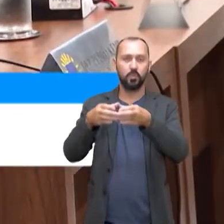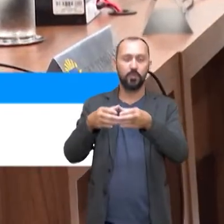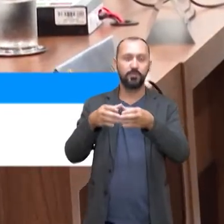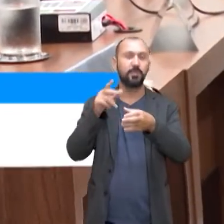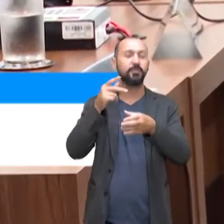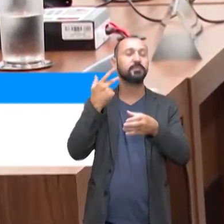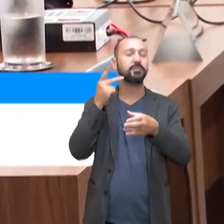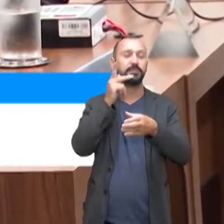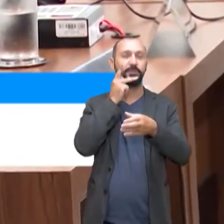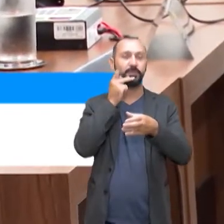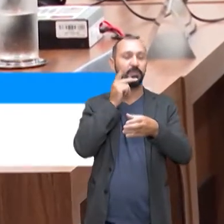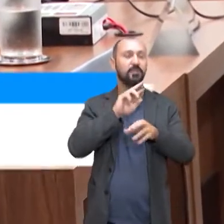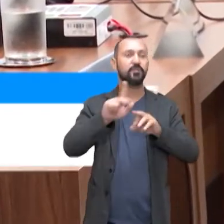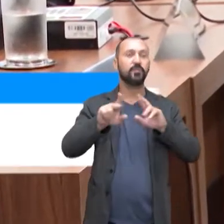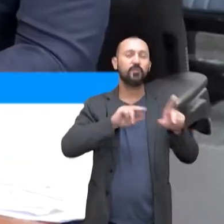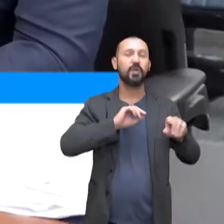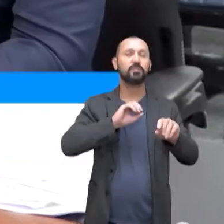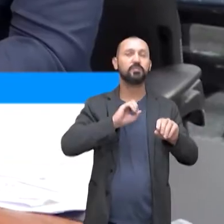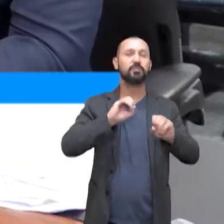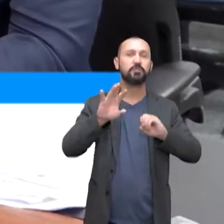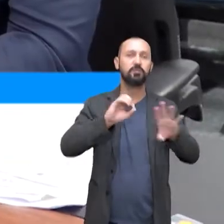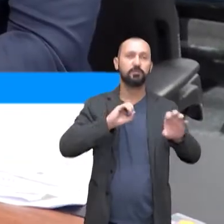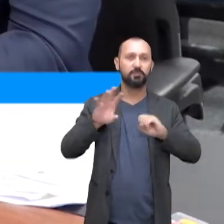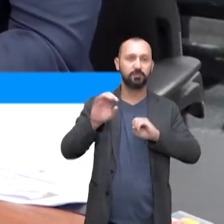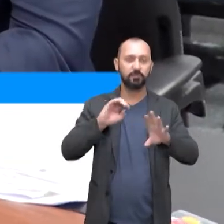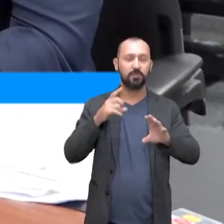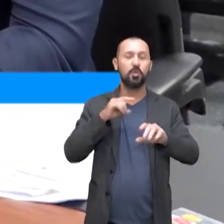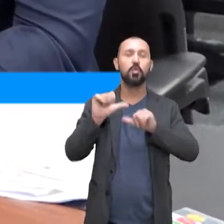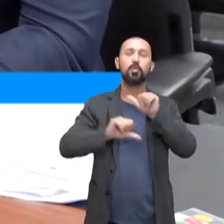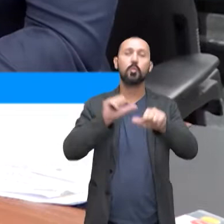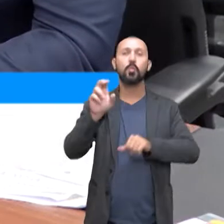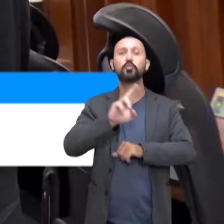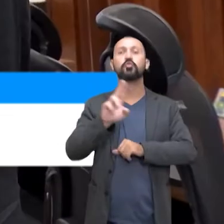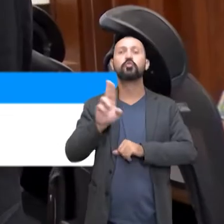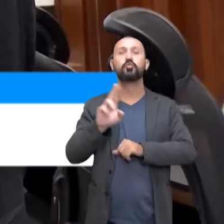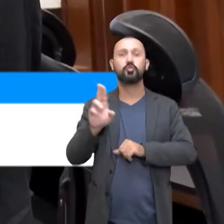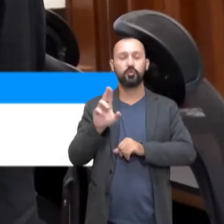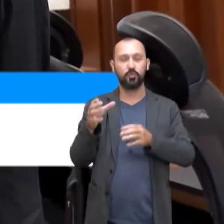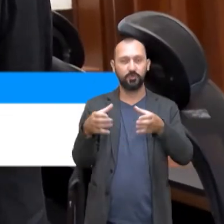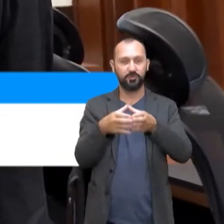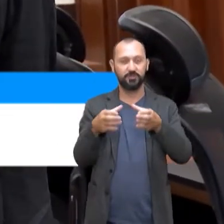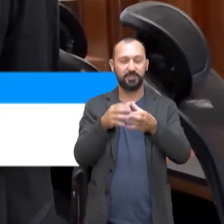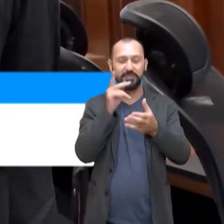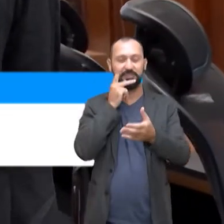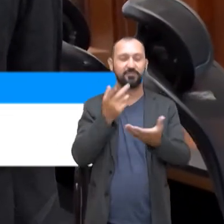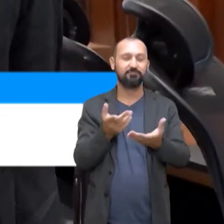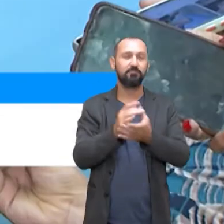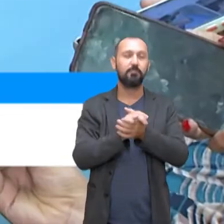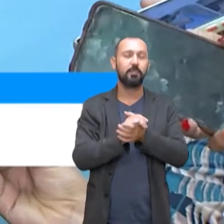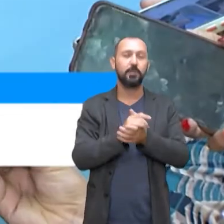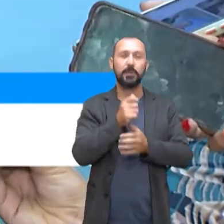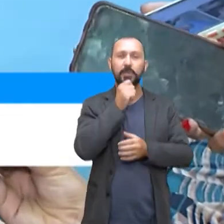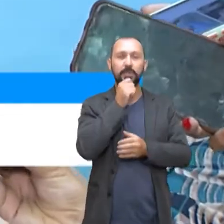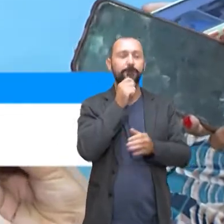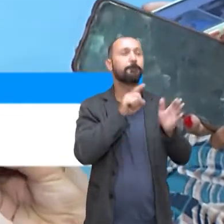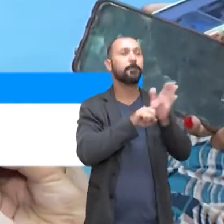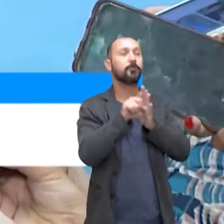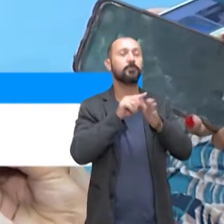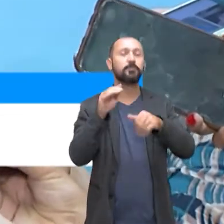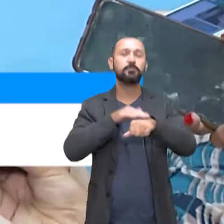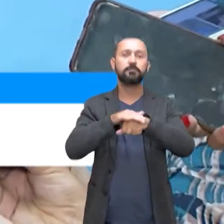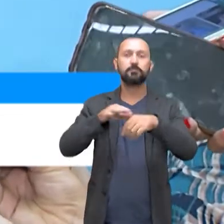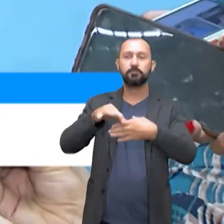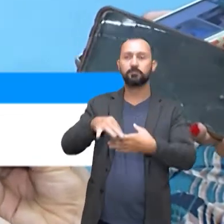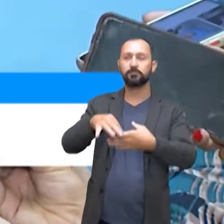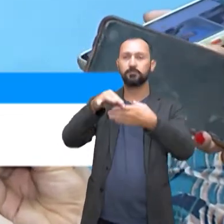a composição dos blocos partidários, depois que diversos parlamentares migraram de legendas. A gente